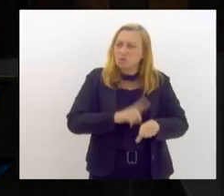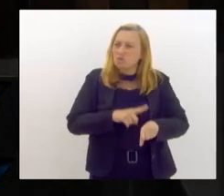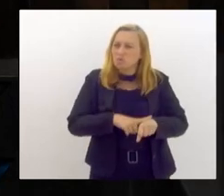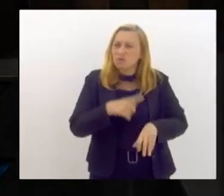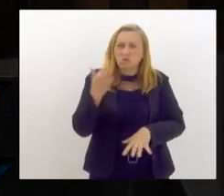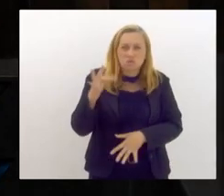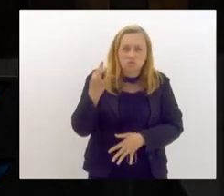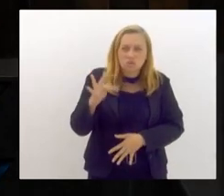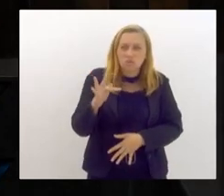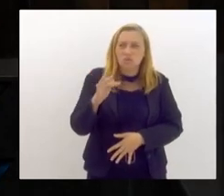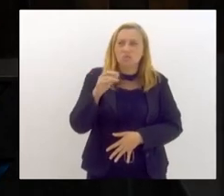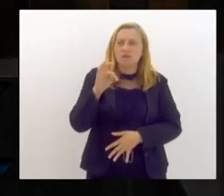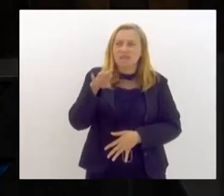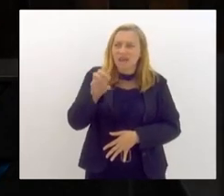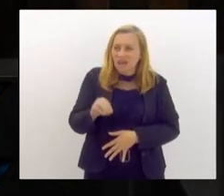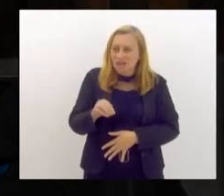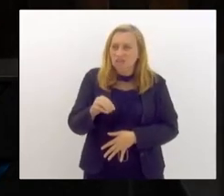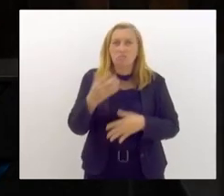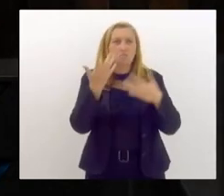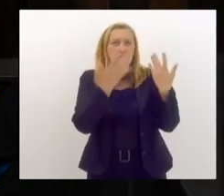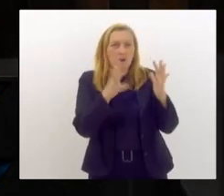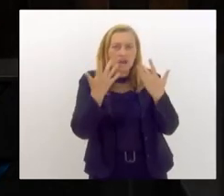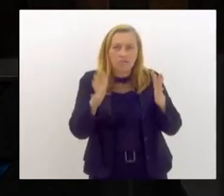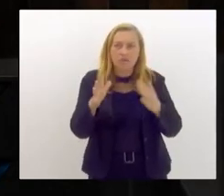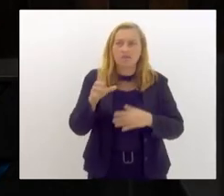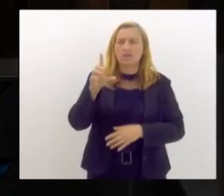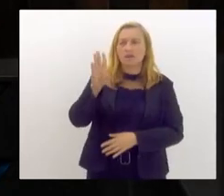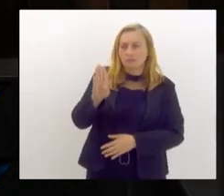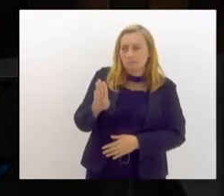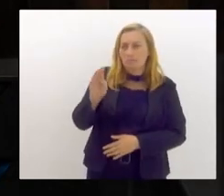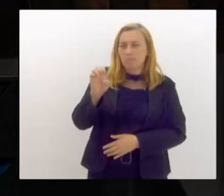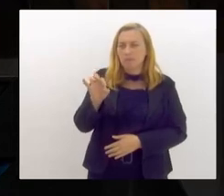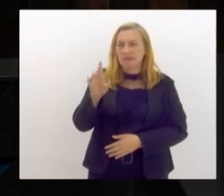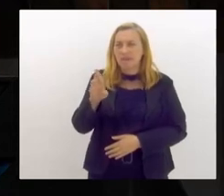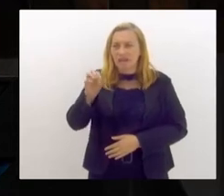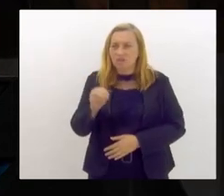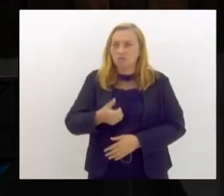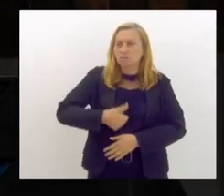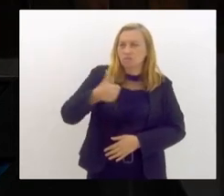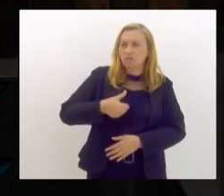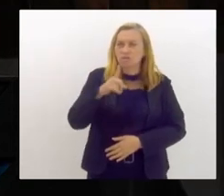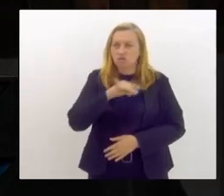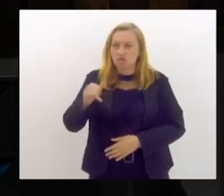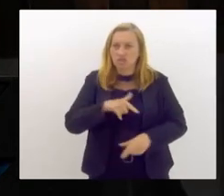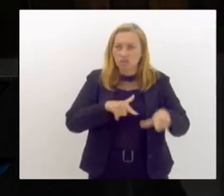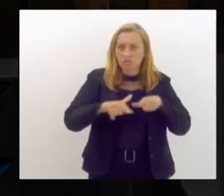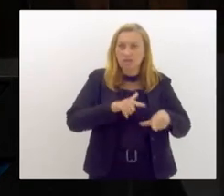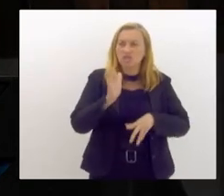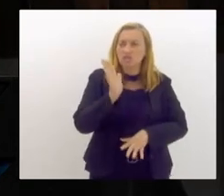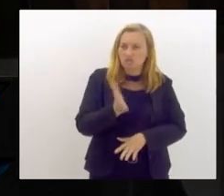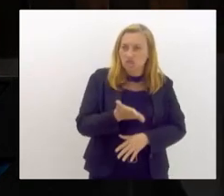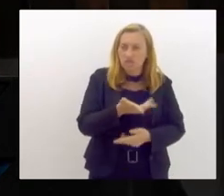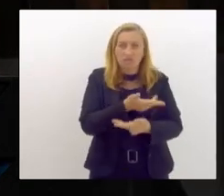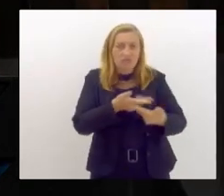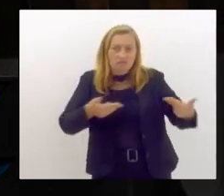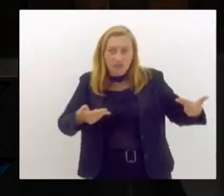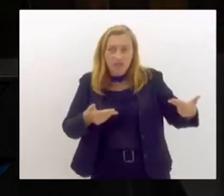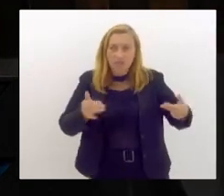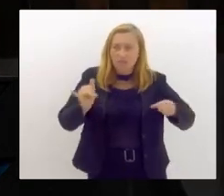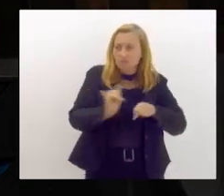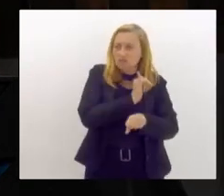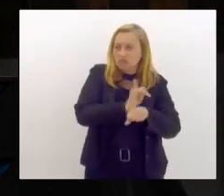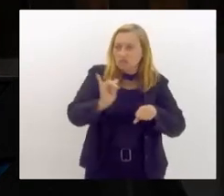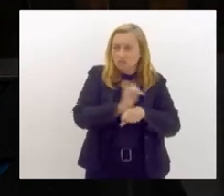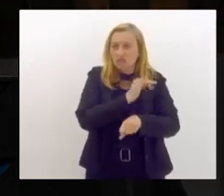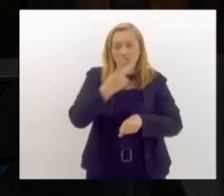deputado Bernardo Rossi. Meus parabéns ao deputado Bernardo Rossi, que no primeiro dia de mandato já tomou uma série de medidas através